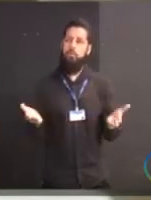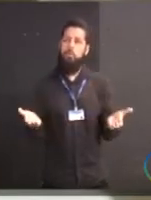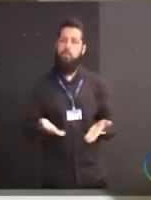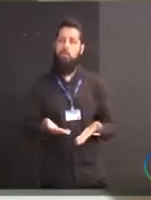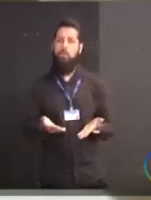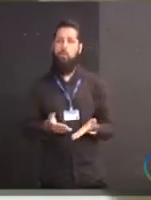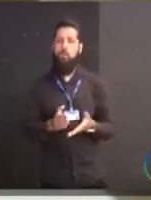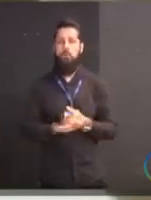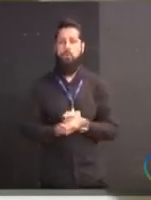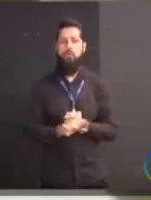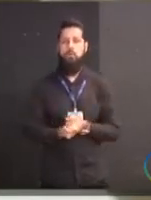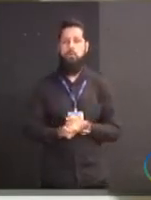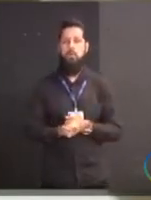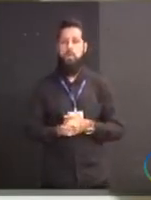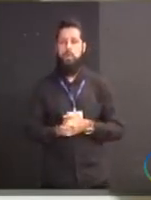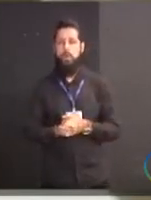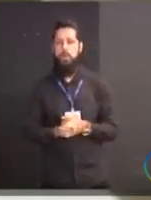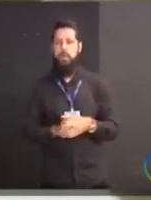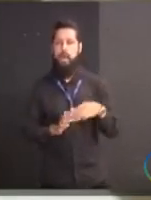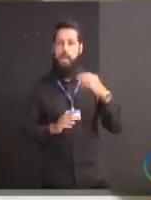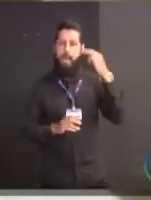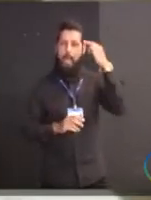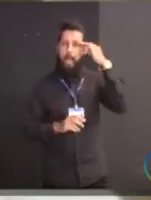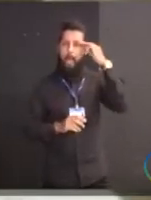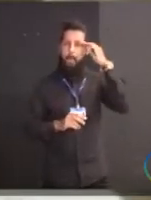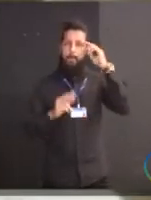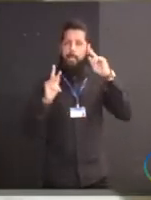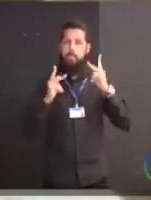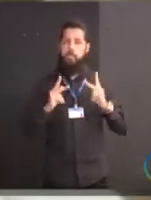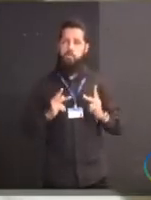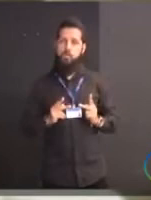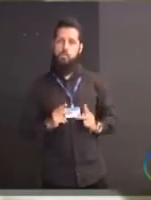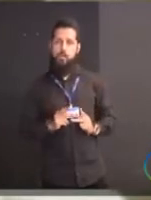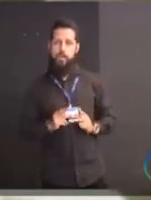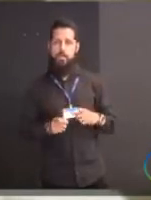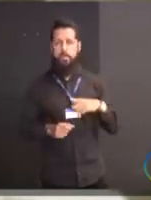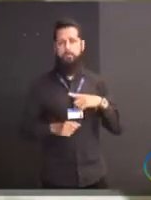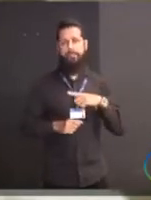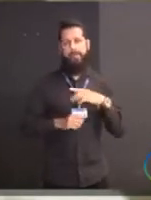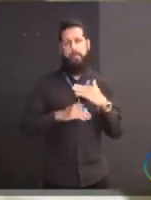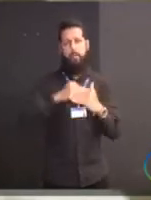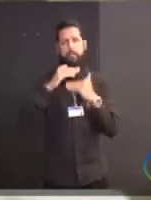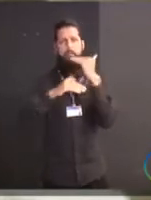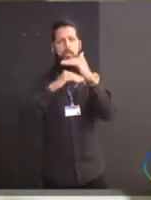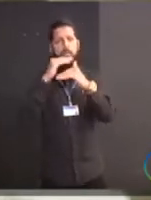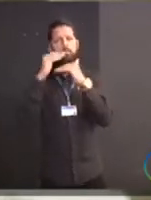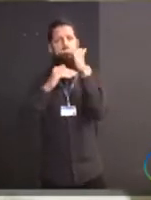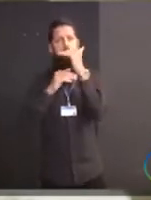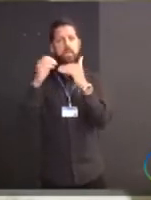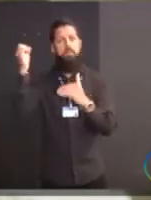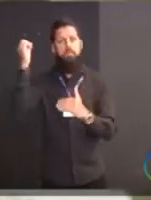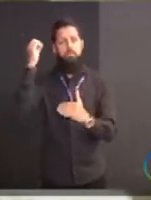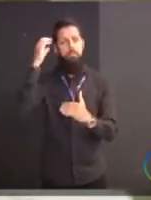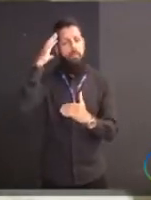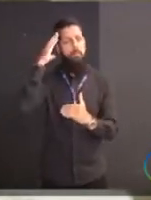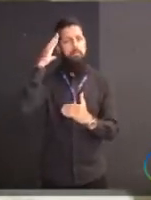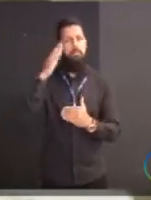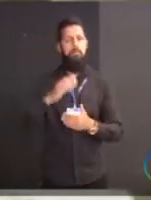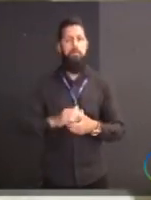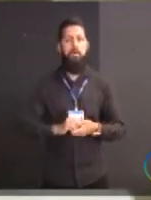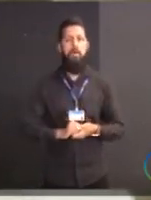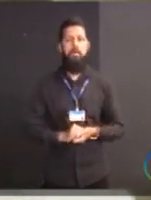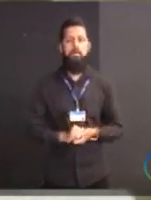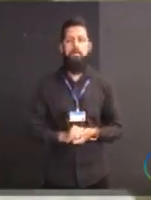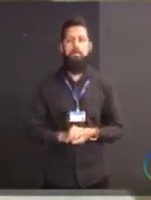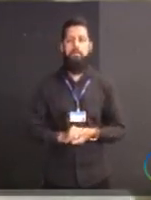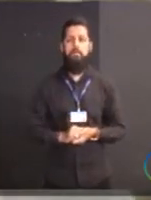habilita a mente humana a processos espirituais de indagação muito, muito